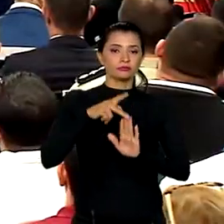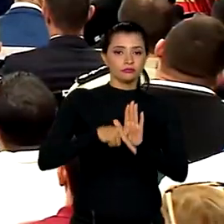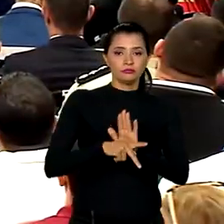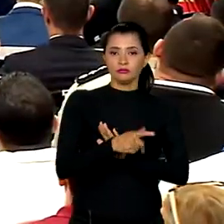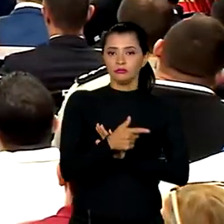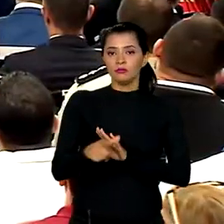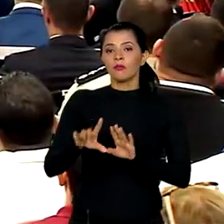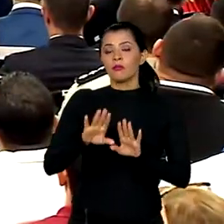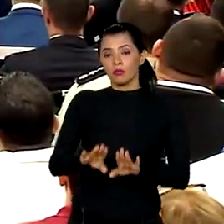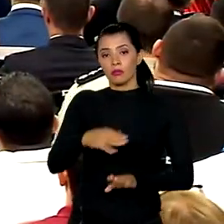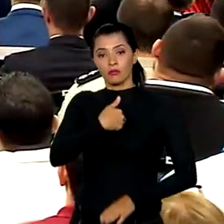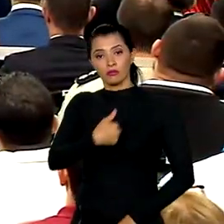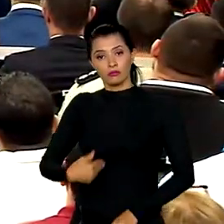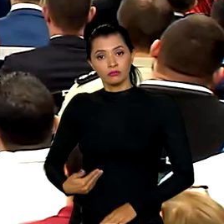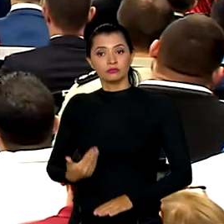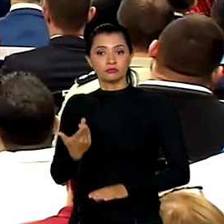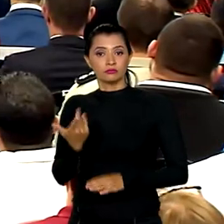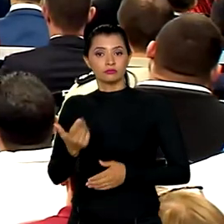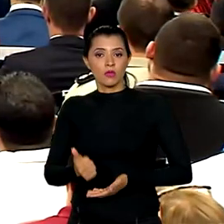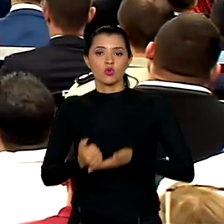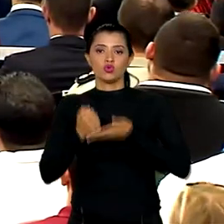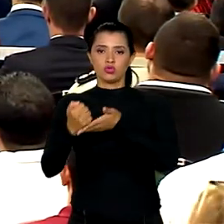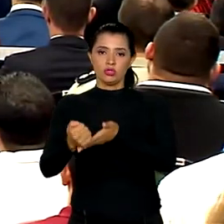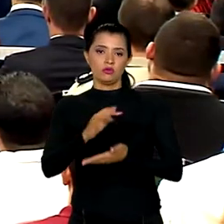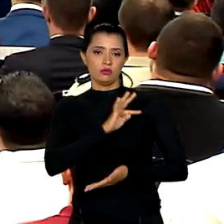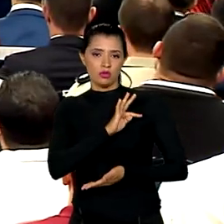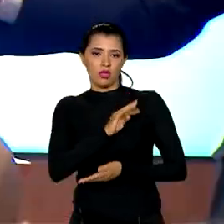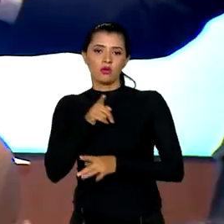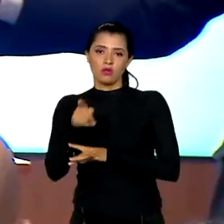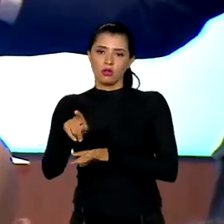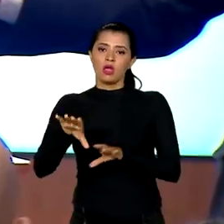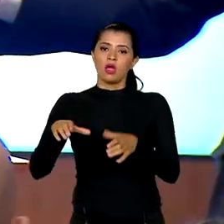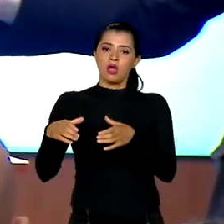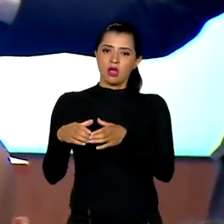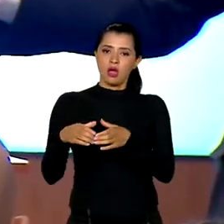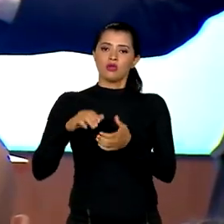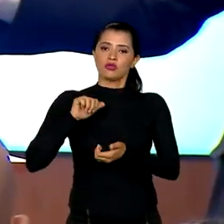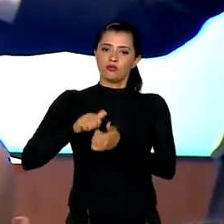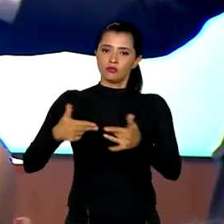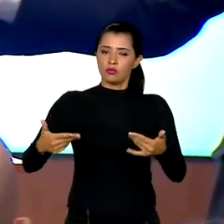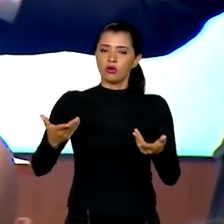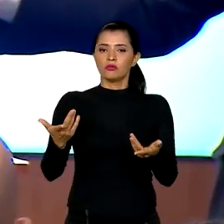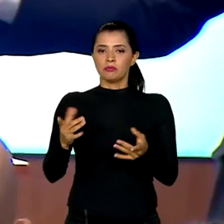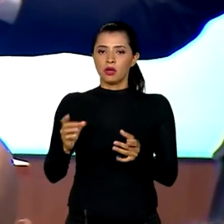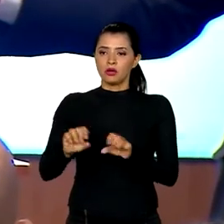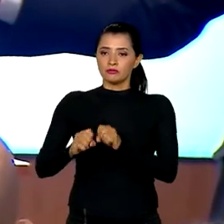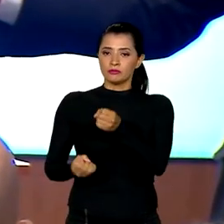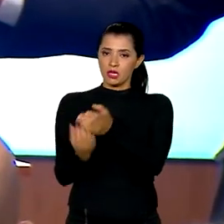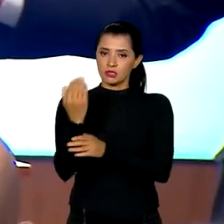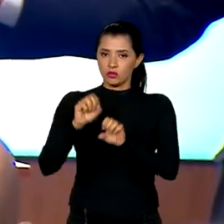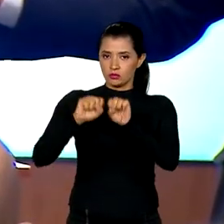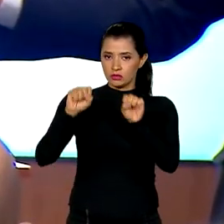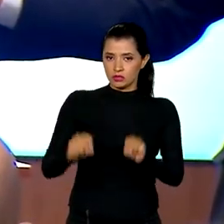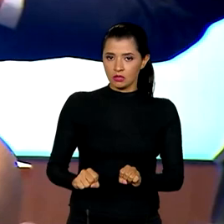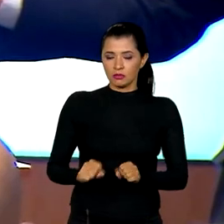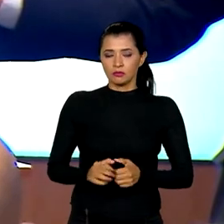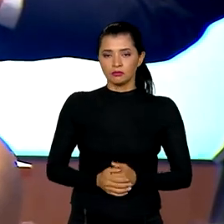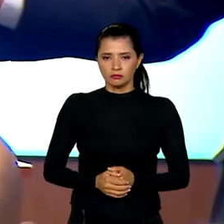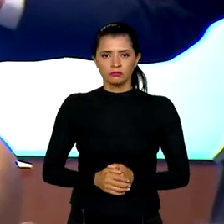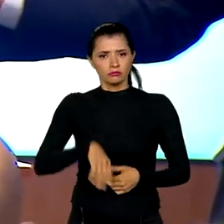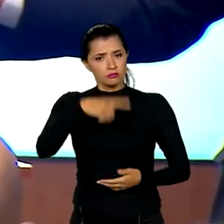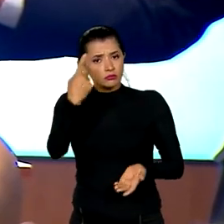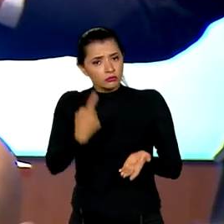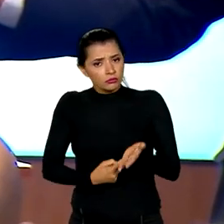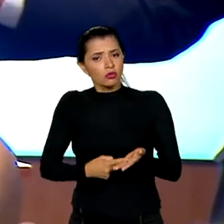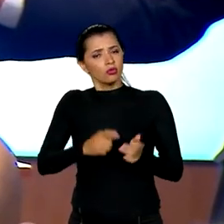projeto. O governo entra com auxílio técnico aos clubes para a integração dos sistemas. Reafirmamos o compromisso